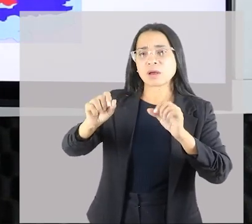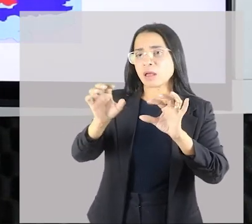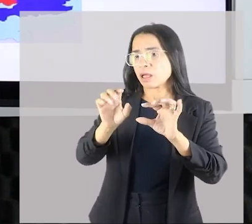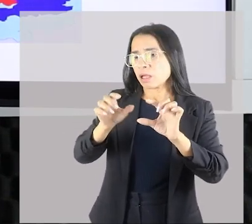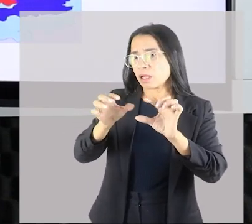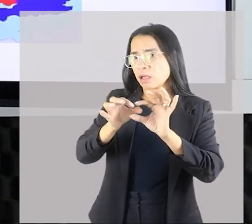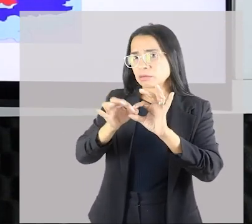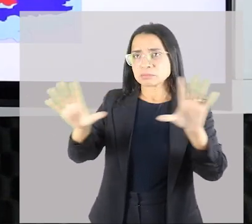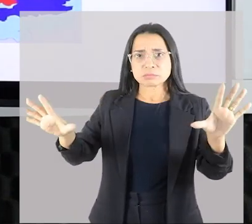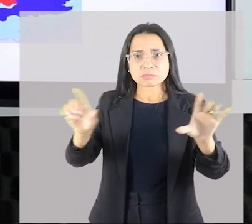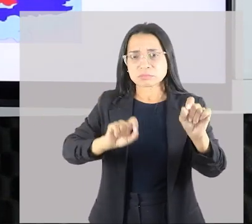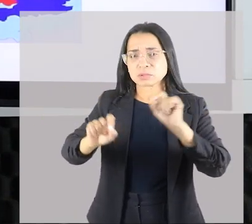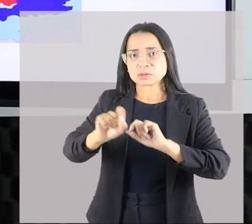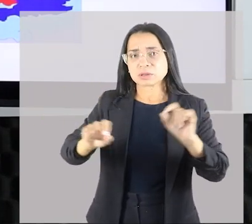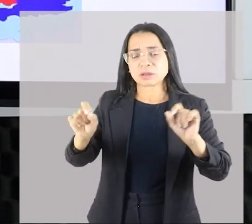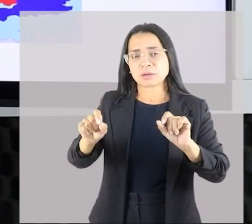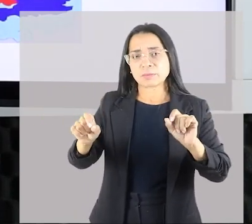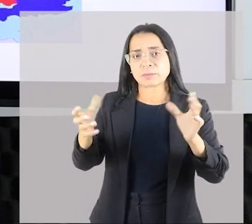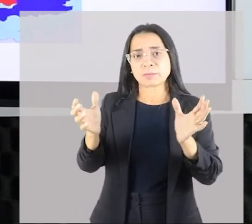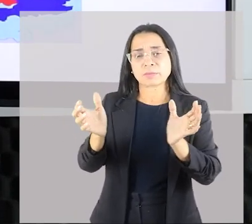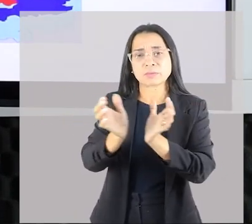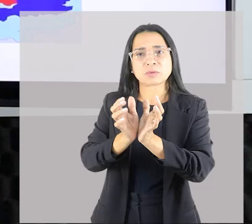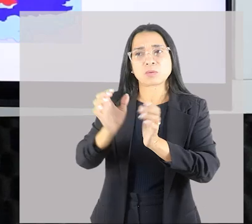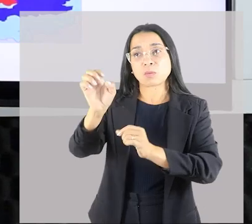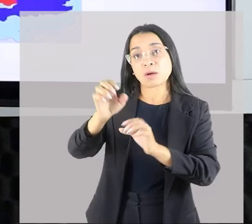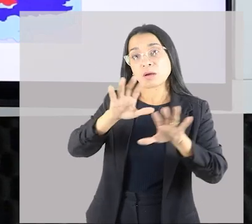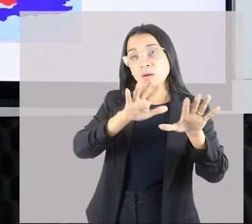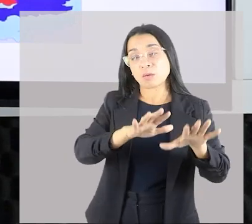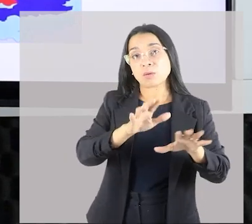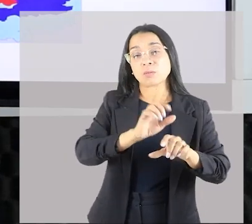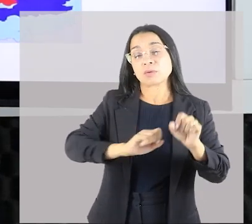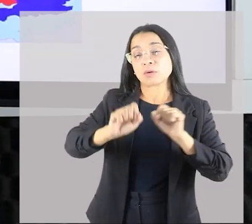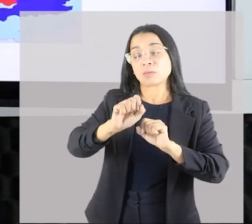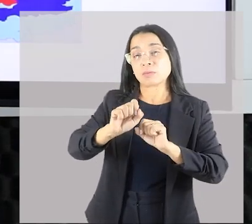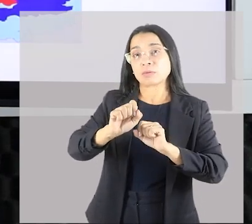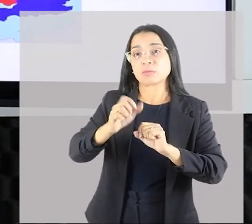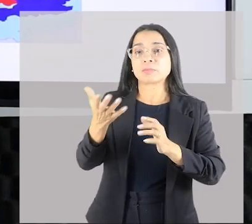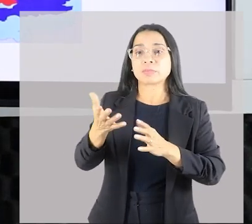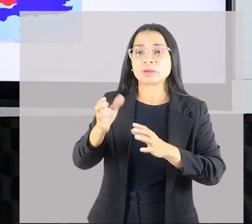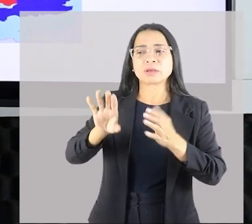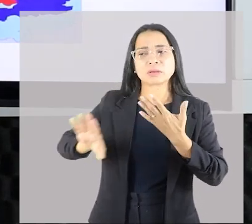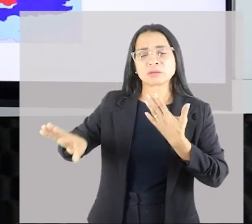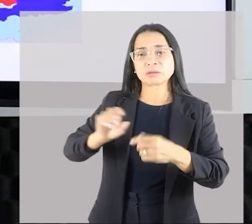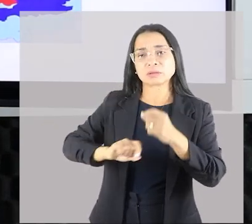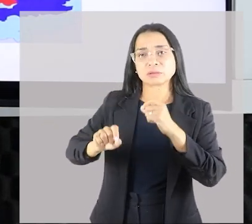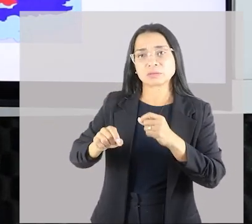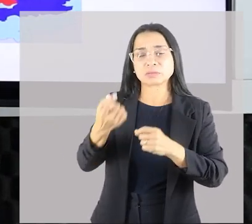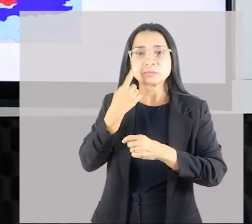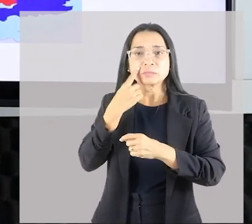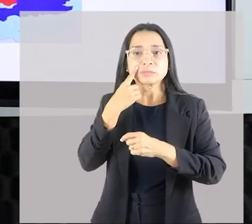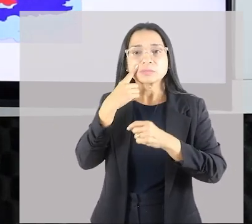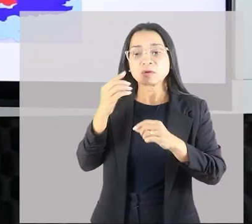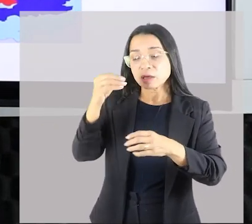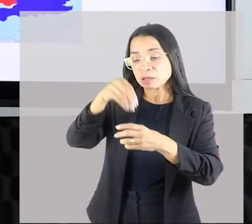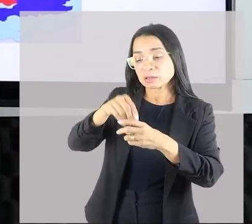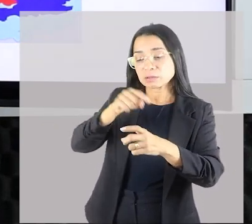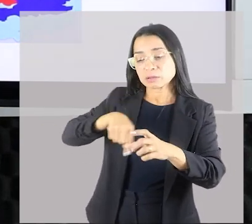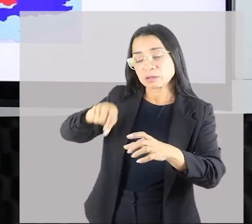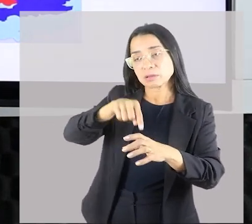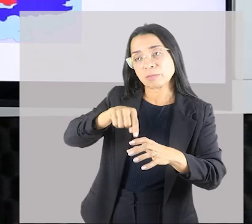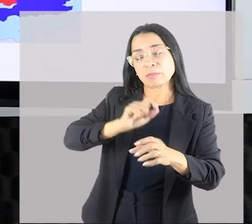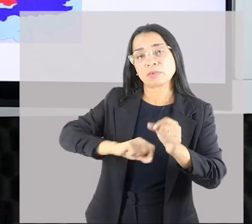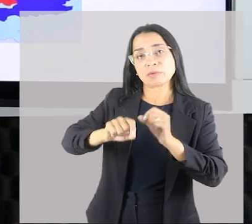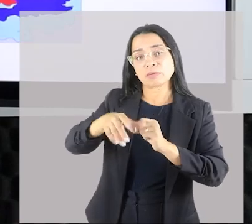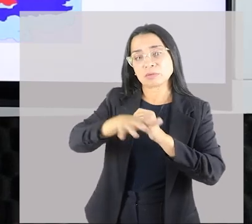Europeia, o principal bloco econômico do mundo, tá certo? E sair desse. E isso, galerinha, quando a gente olha internamente, essa decisão